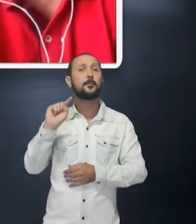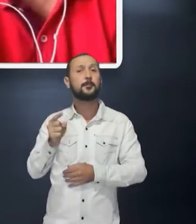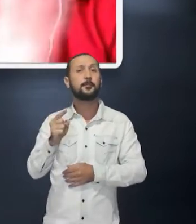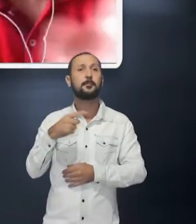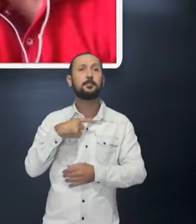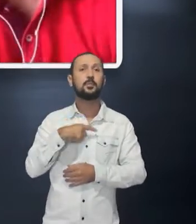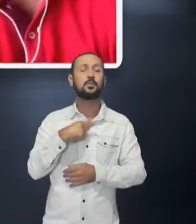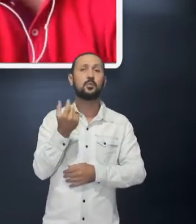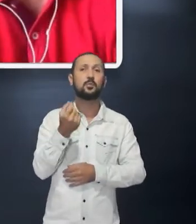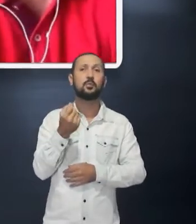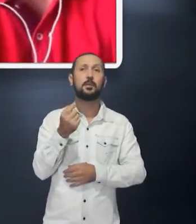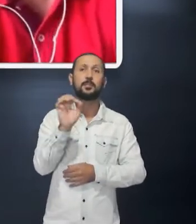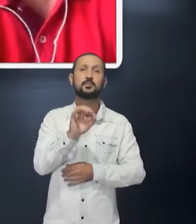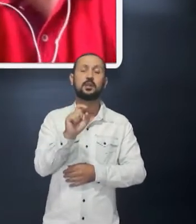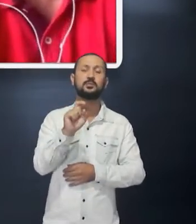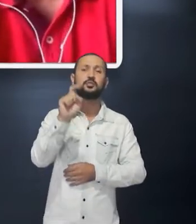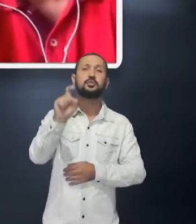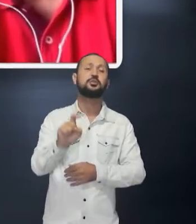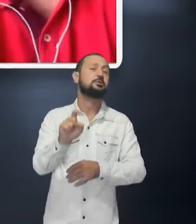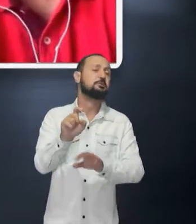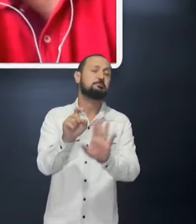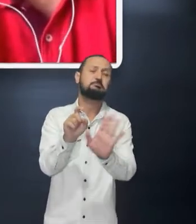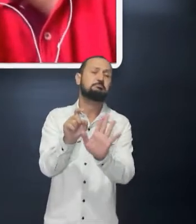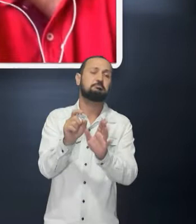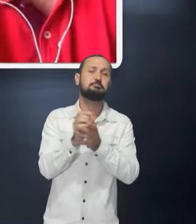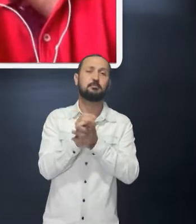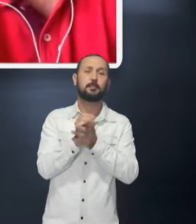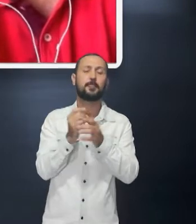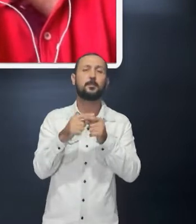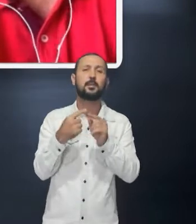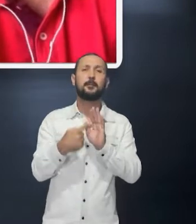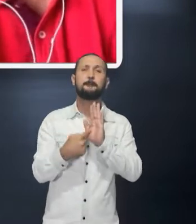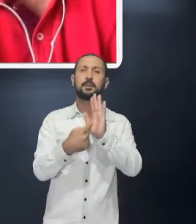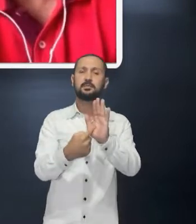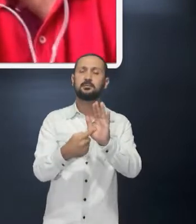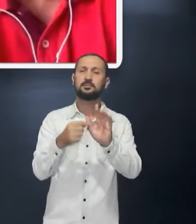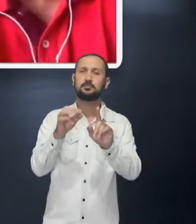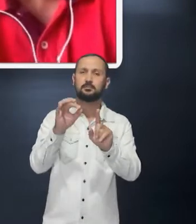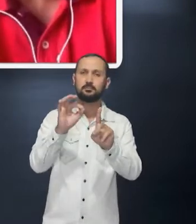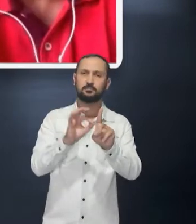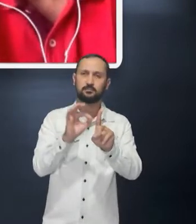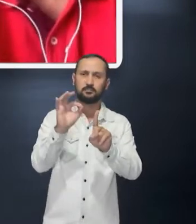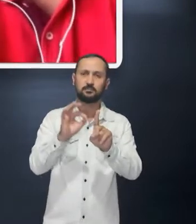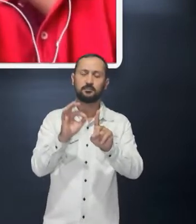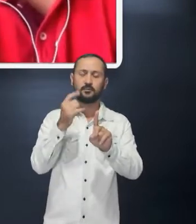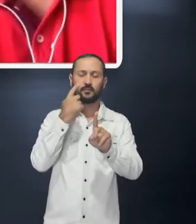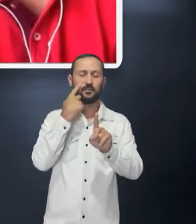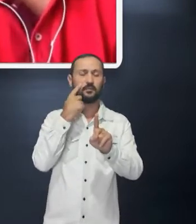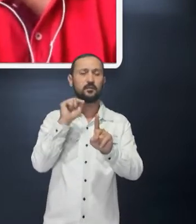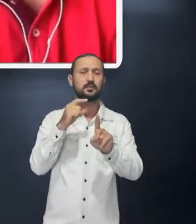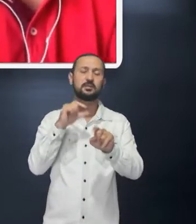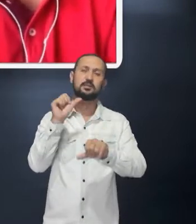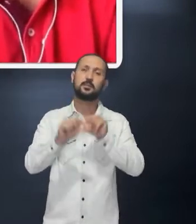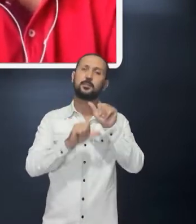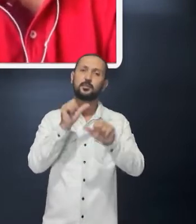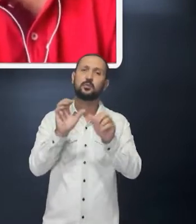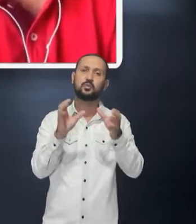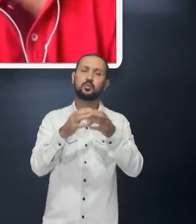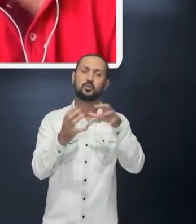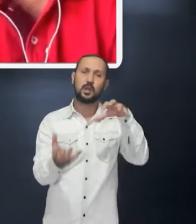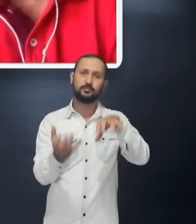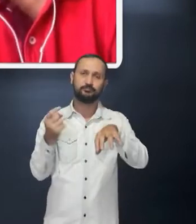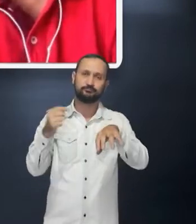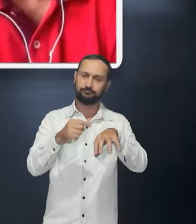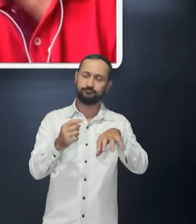alíquota X. Vou considerar a alíquota X porque a alíquota apresentada vai ser fatalmente alterada no Congresso.